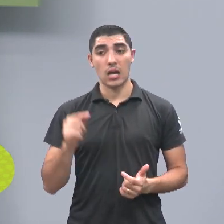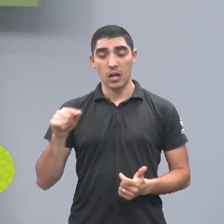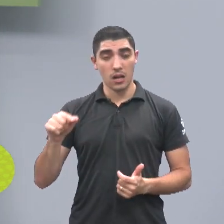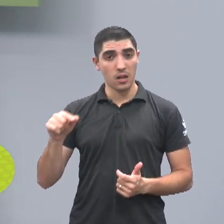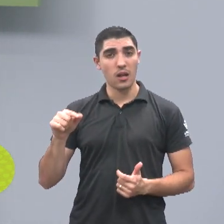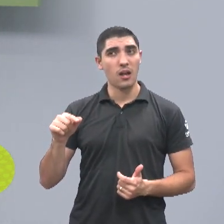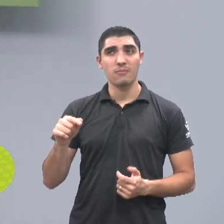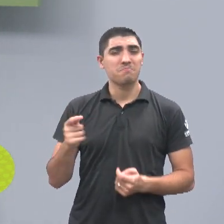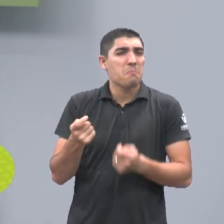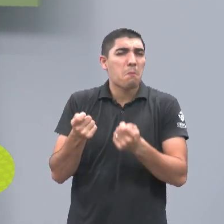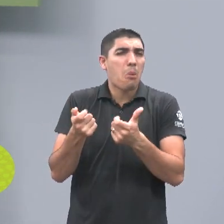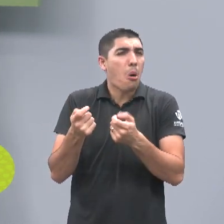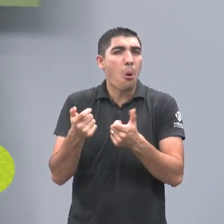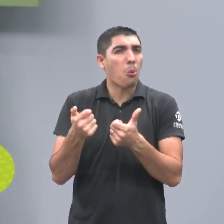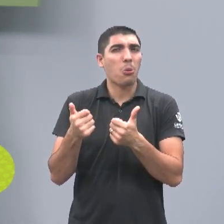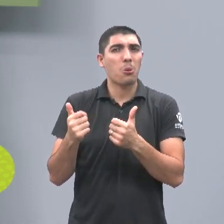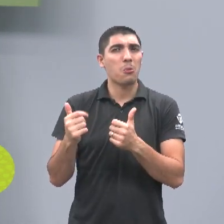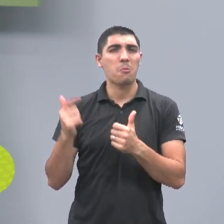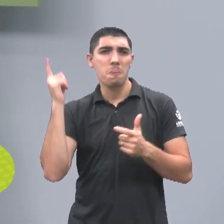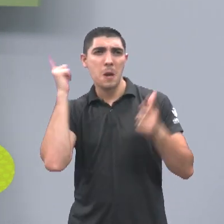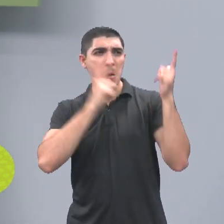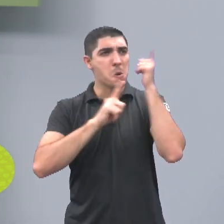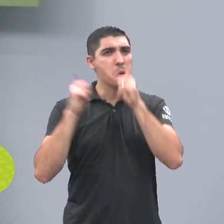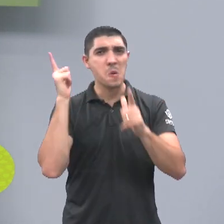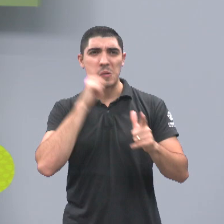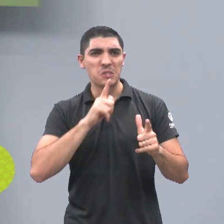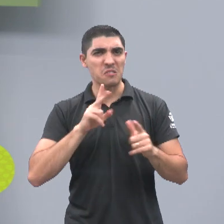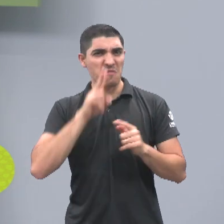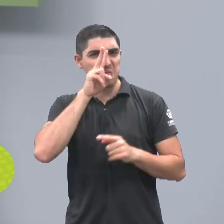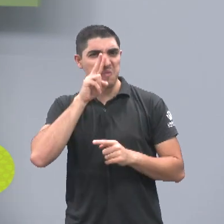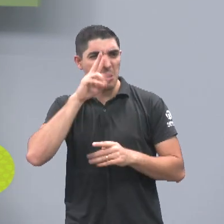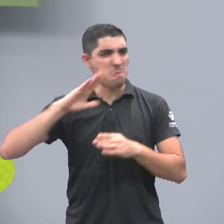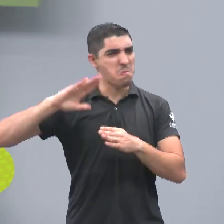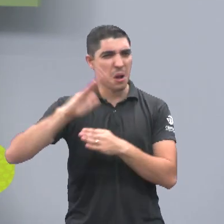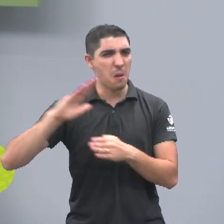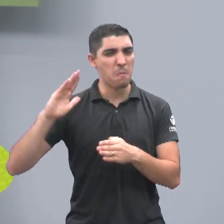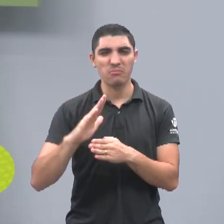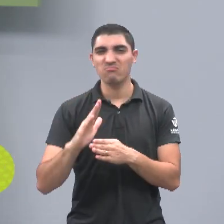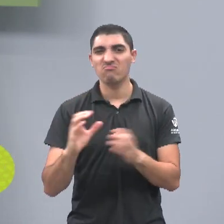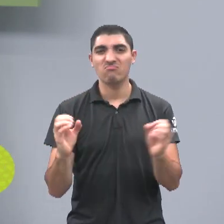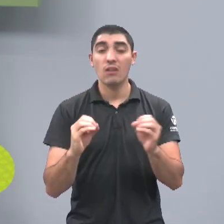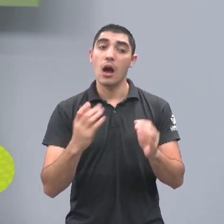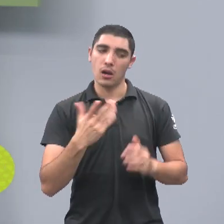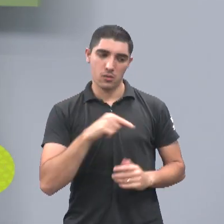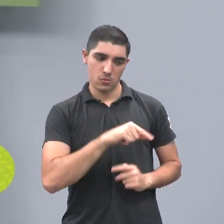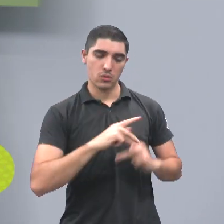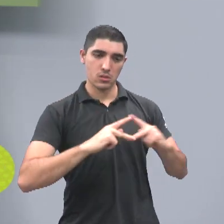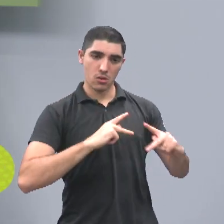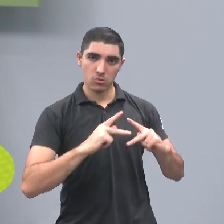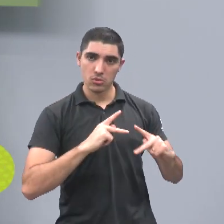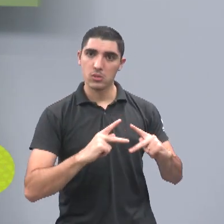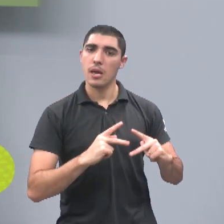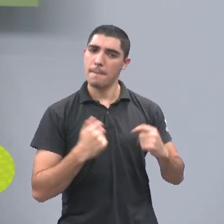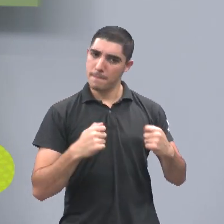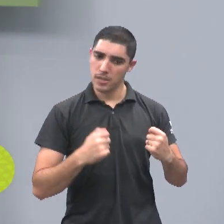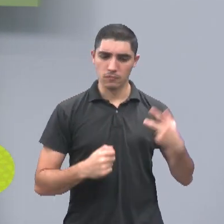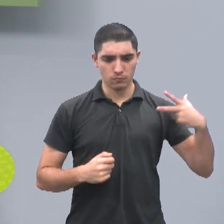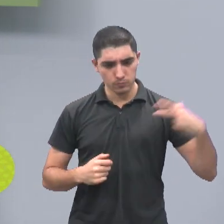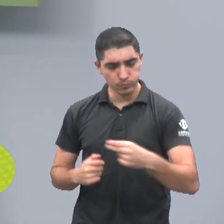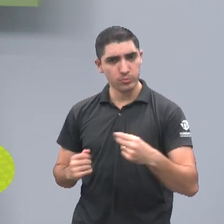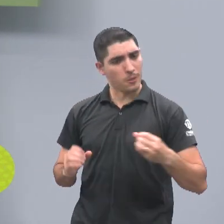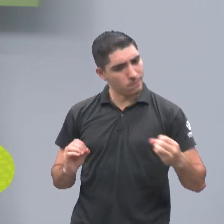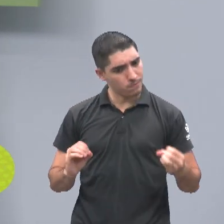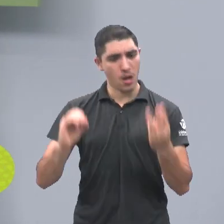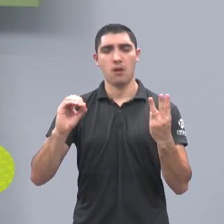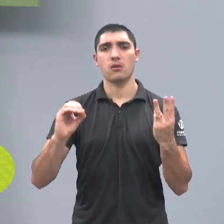poucos jogos, tanto que tem só 2 pontos. Então, agora o São José tem que tirar a barriga da miséria, tem que ir a for, vencer 3-0, vencer